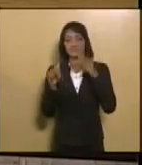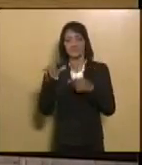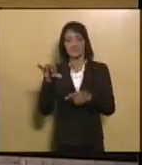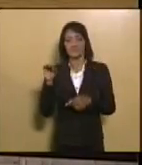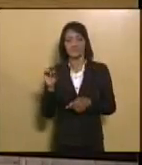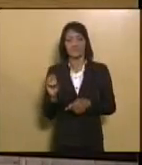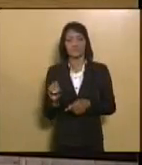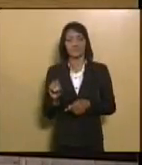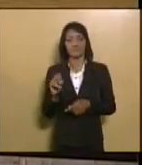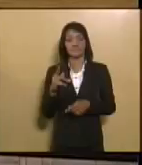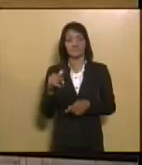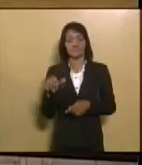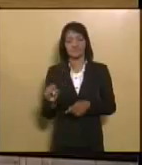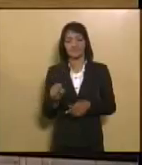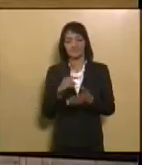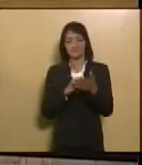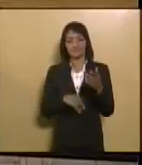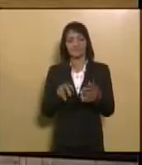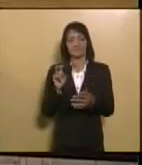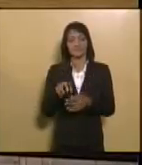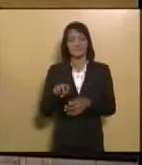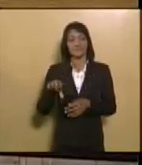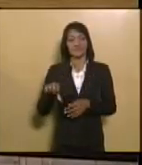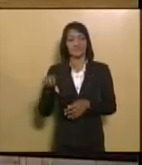Passos. Requerimento número